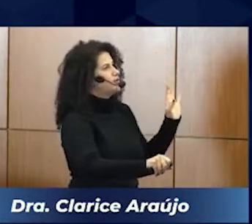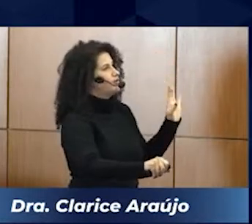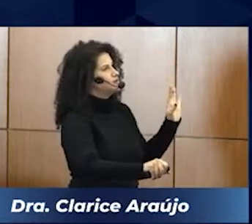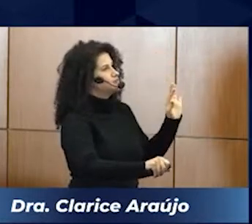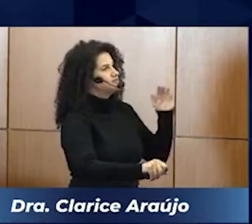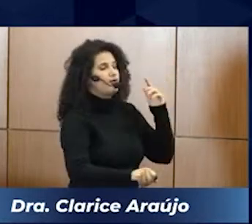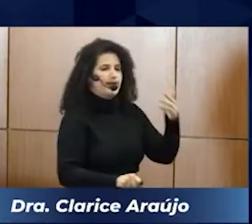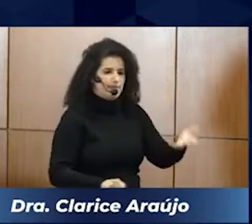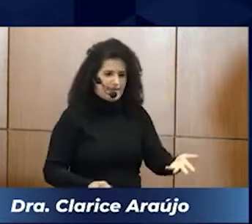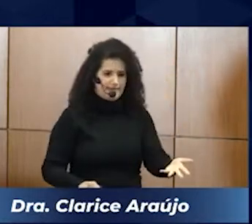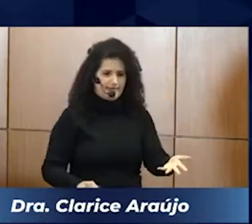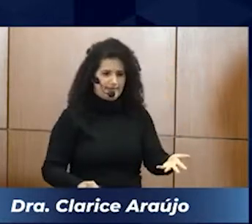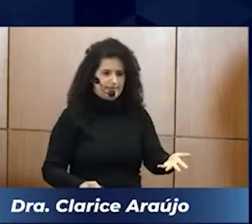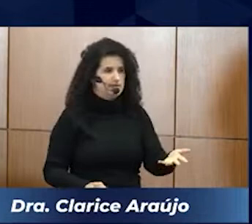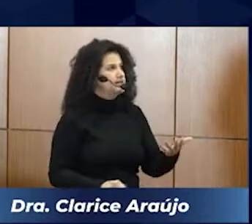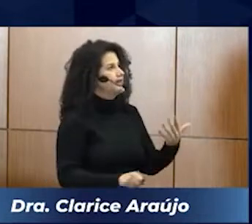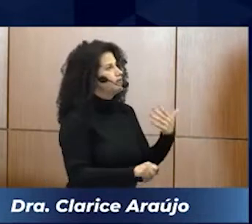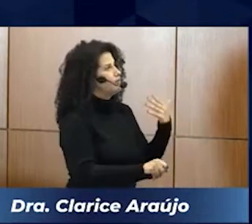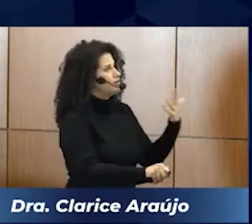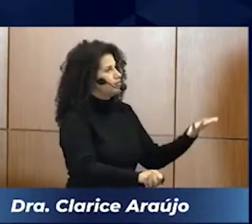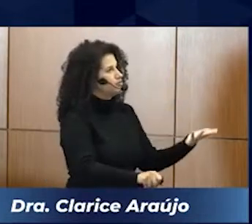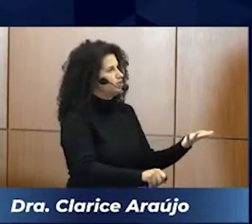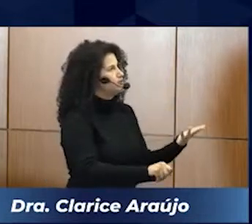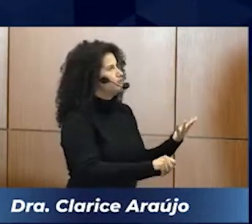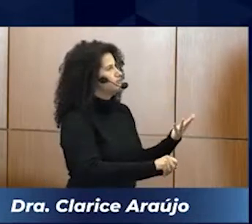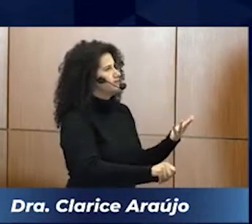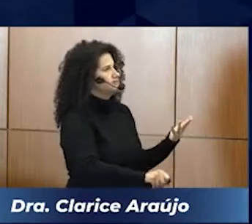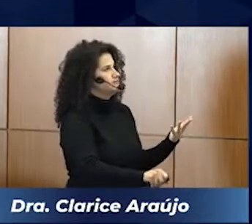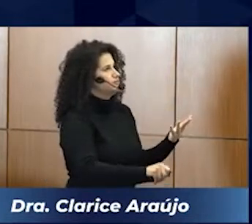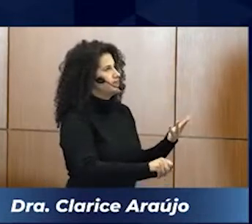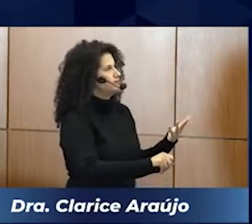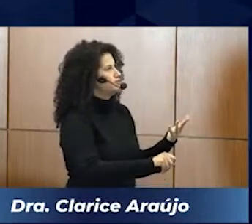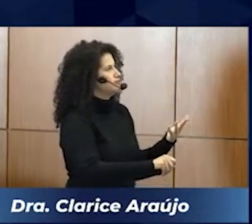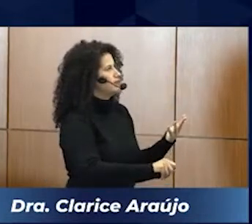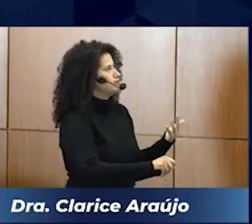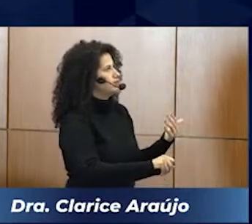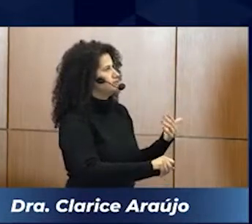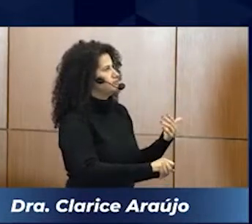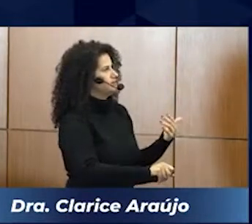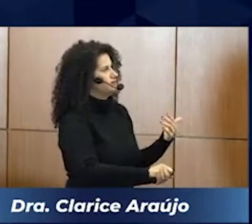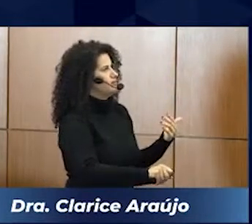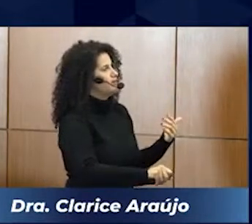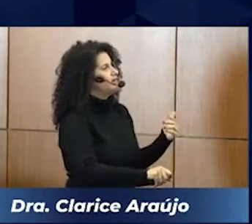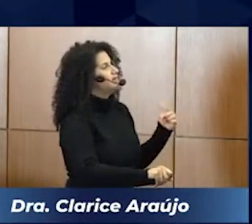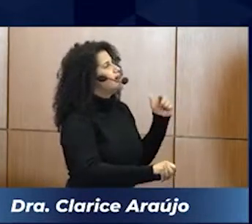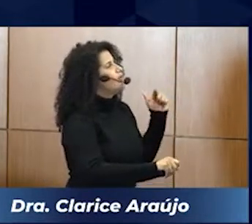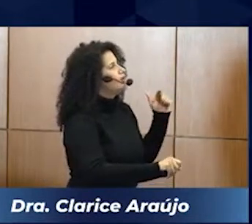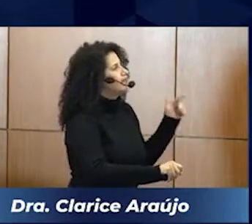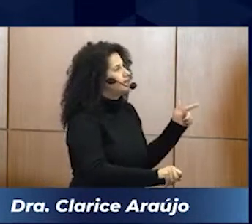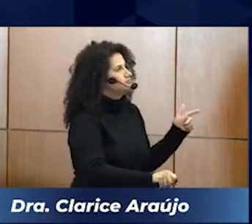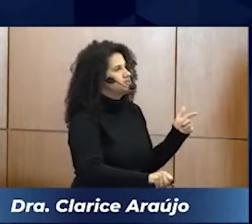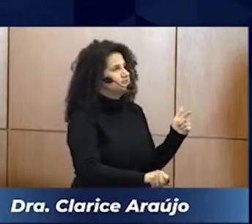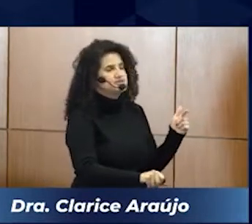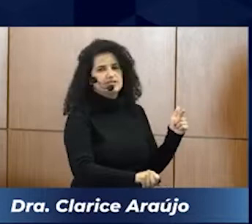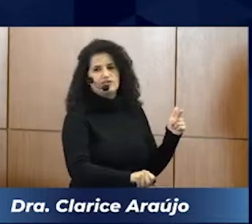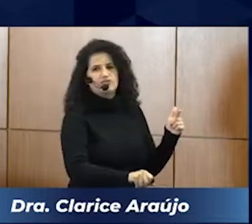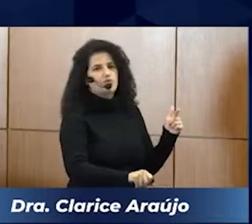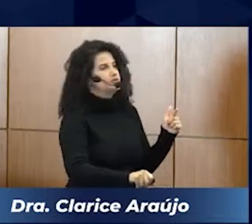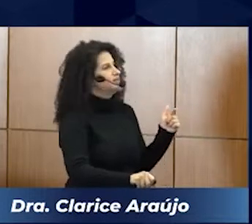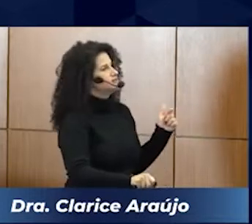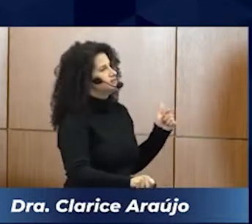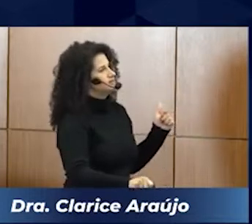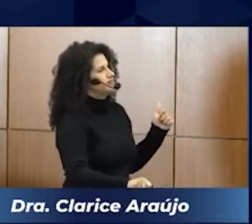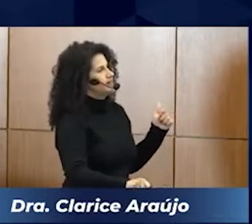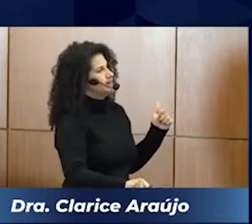lá no cosmos, qual que é a meta? Né? Qual que é o objetivo que vai ser voltado à atividade de participação? Olhar a especificidade